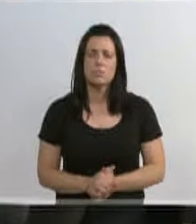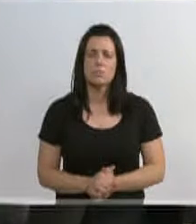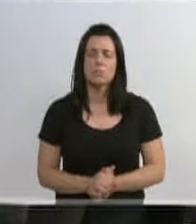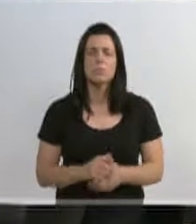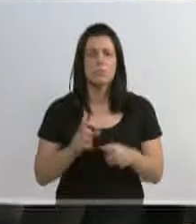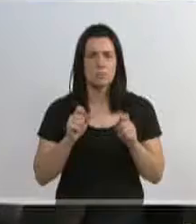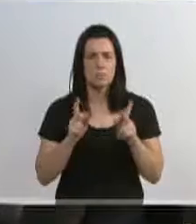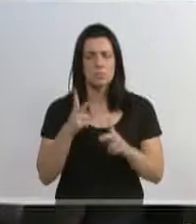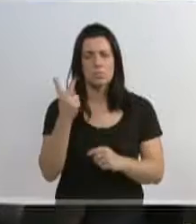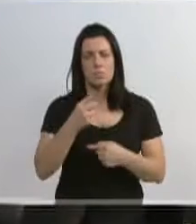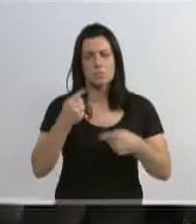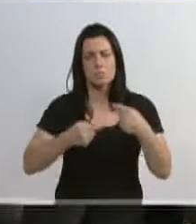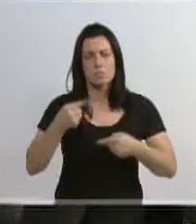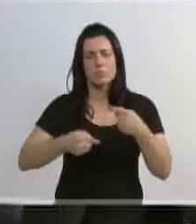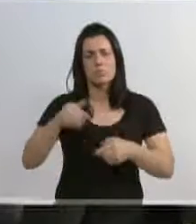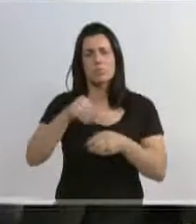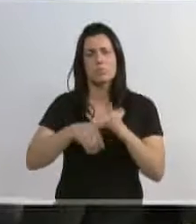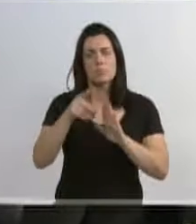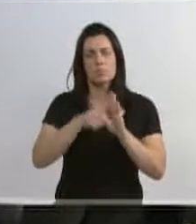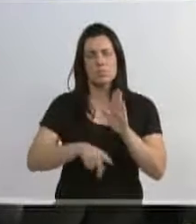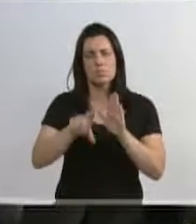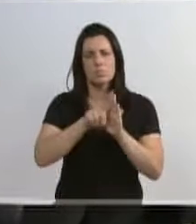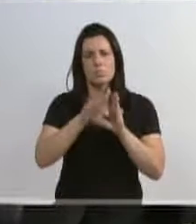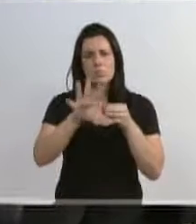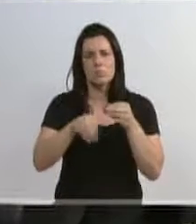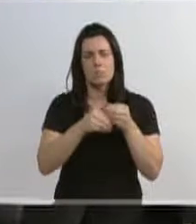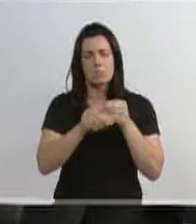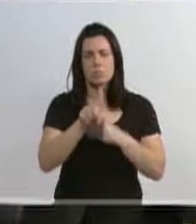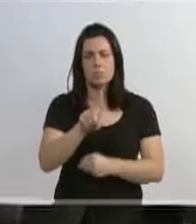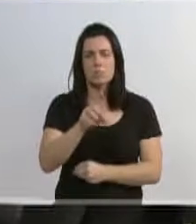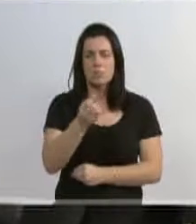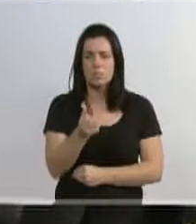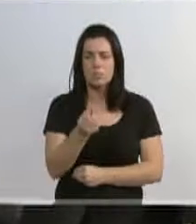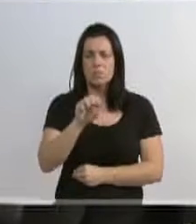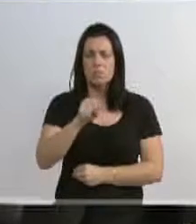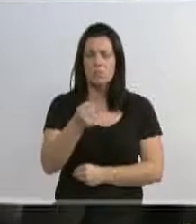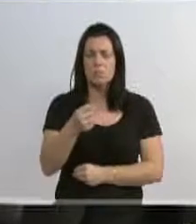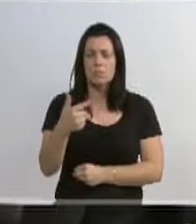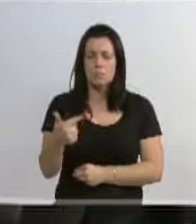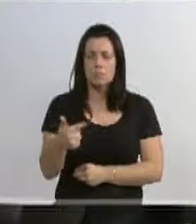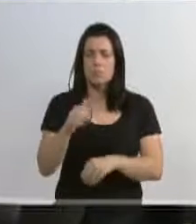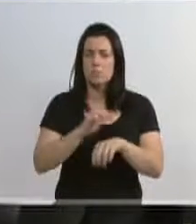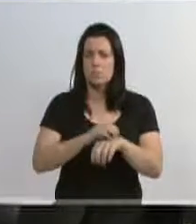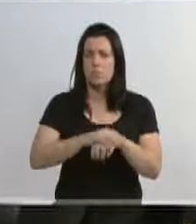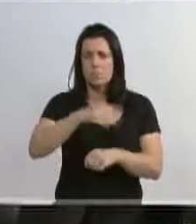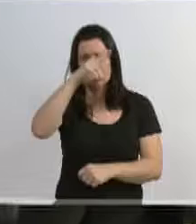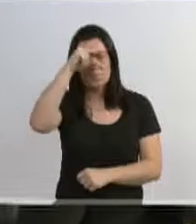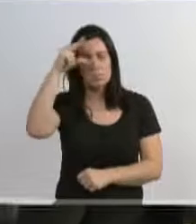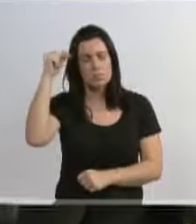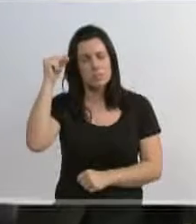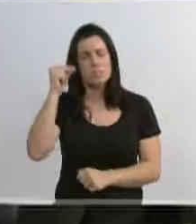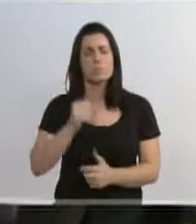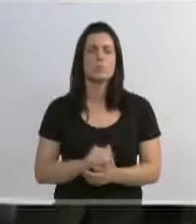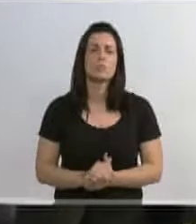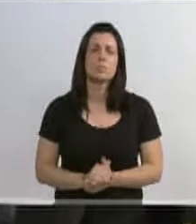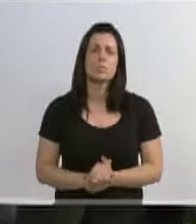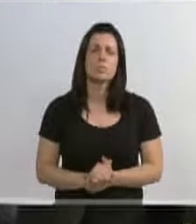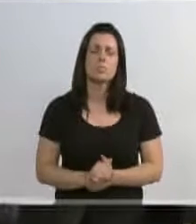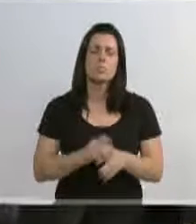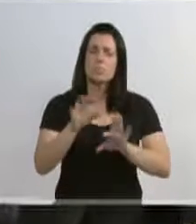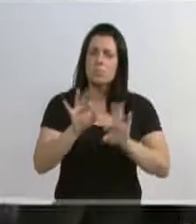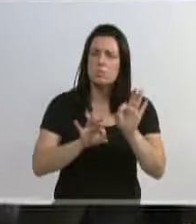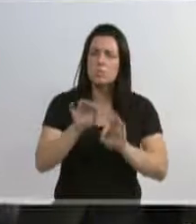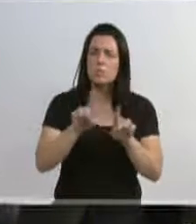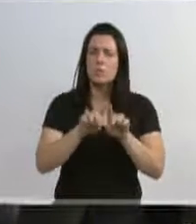Ok. Em segunda discussão e votação, o projeto de lei complementar 1682, de autoria do Executivo, que altera